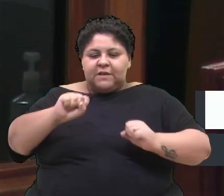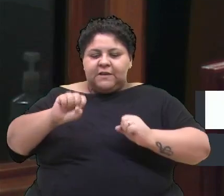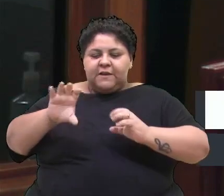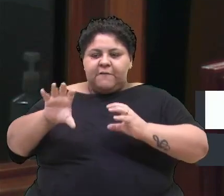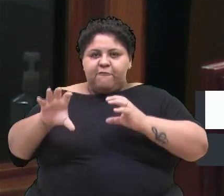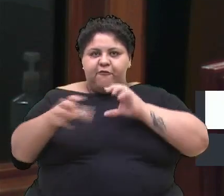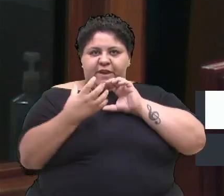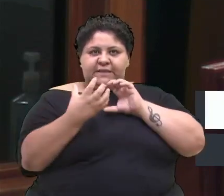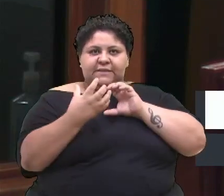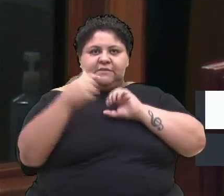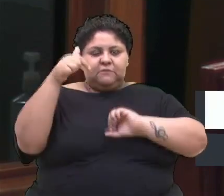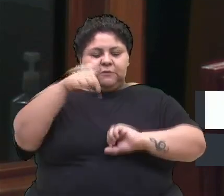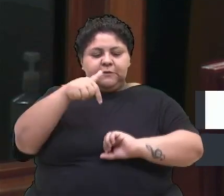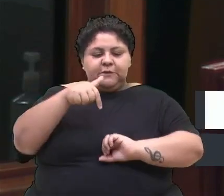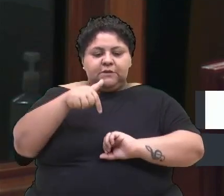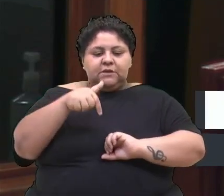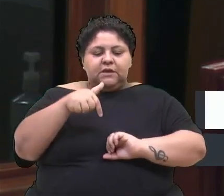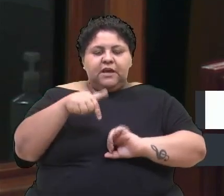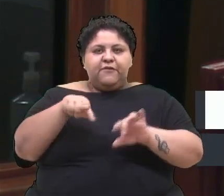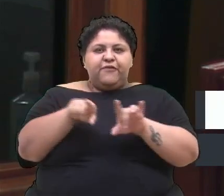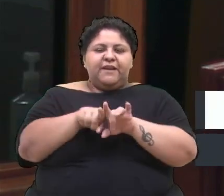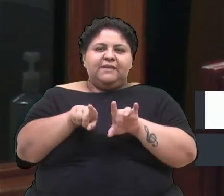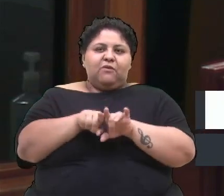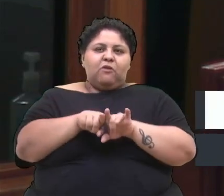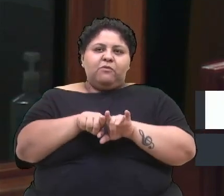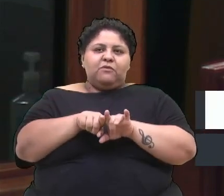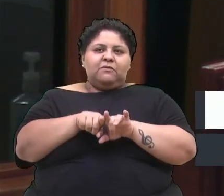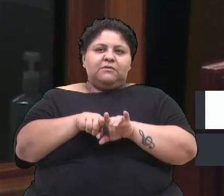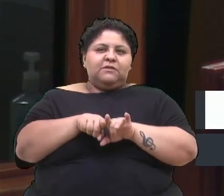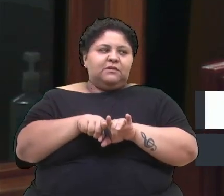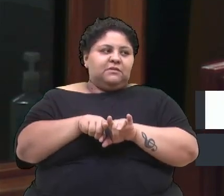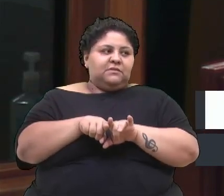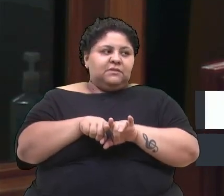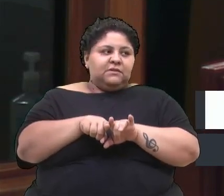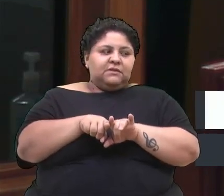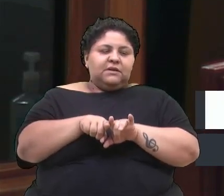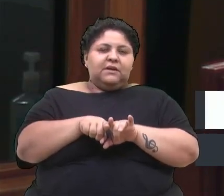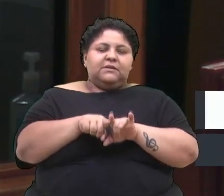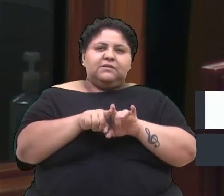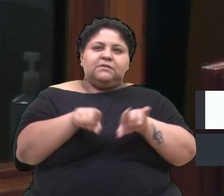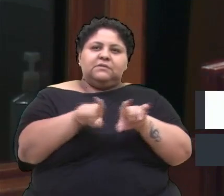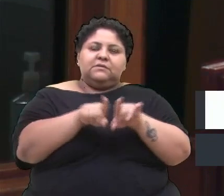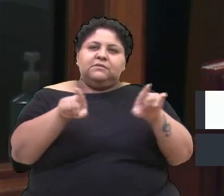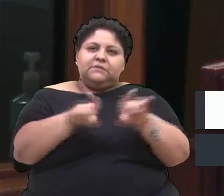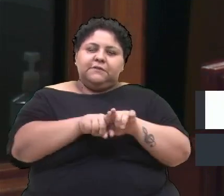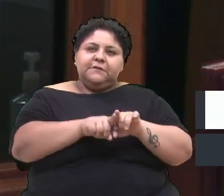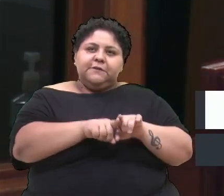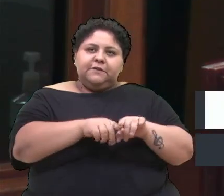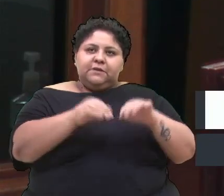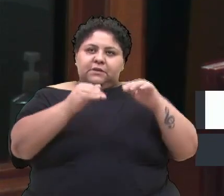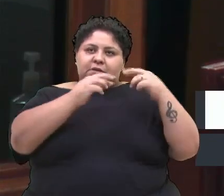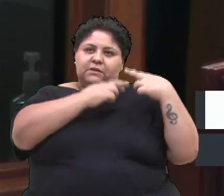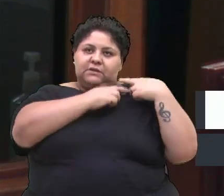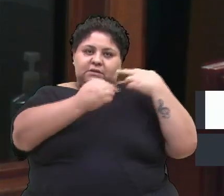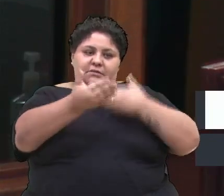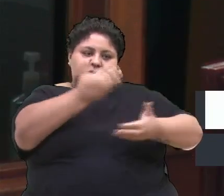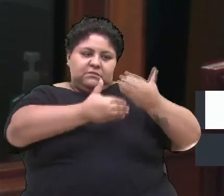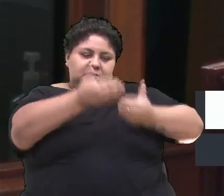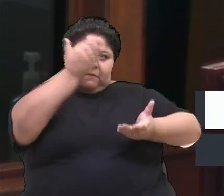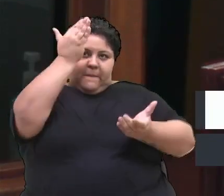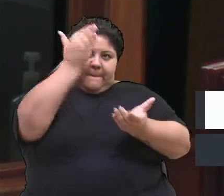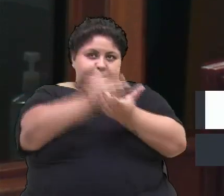enfrenta, no sentido de arcar, ter a responsabilidade de atender a média e